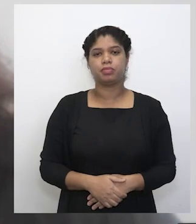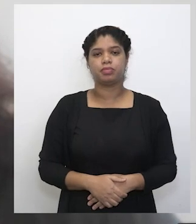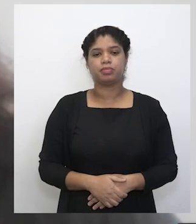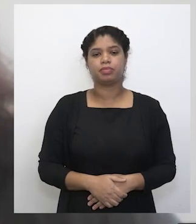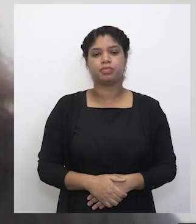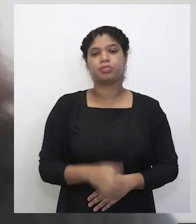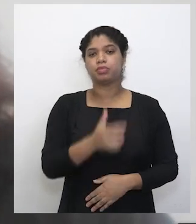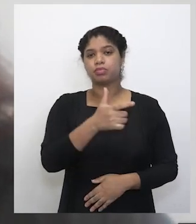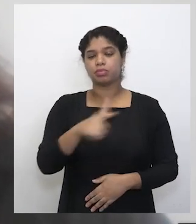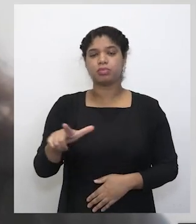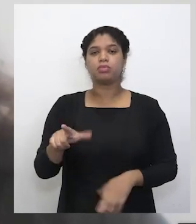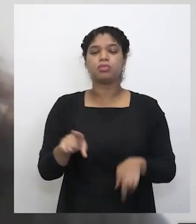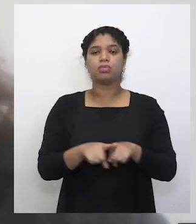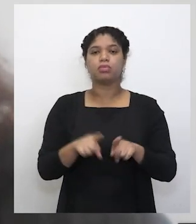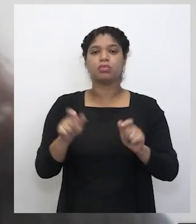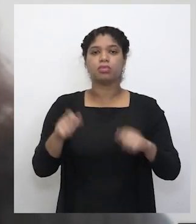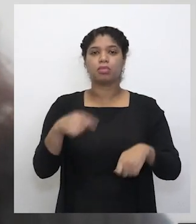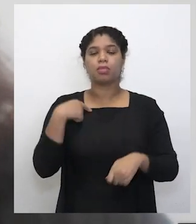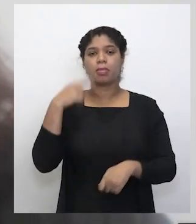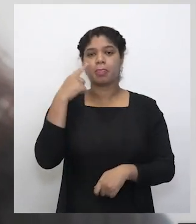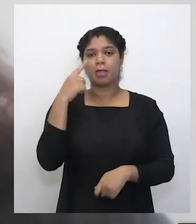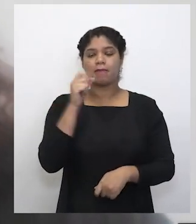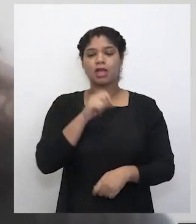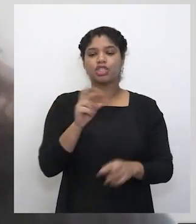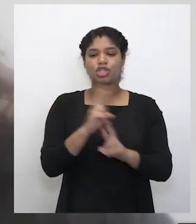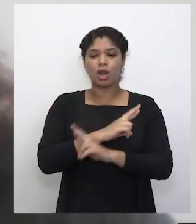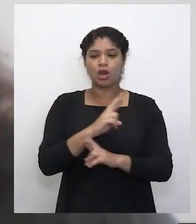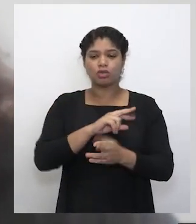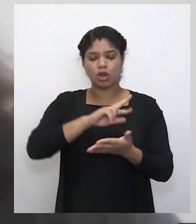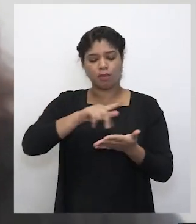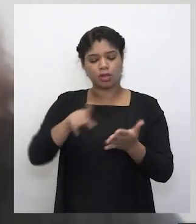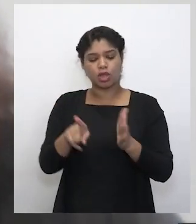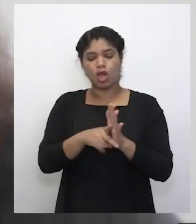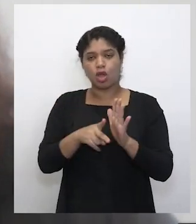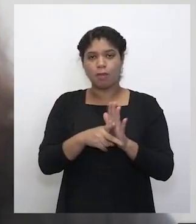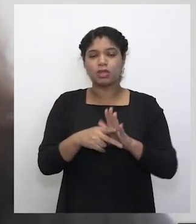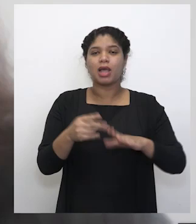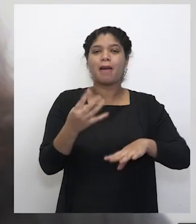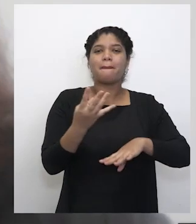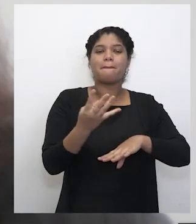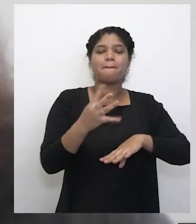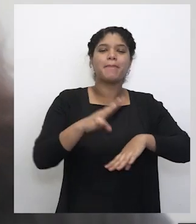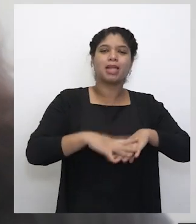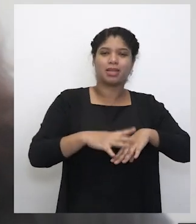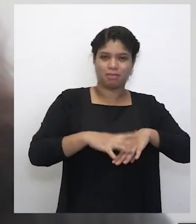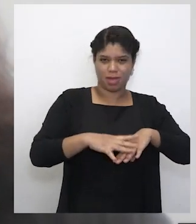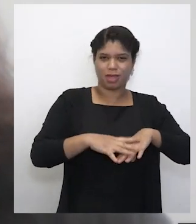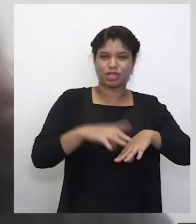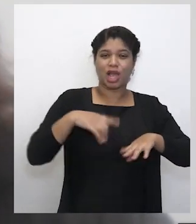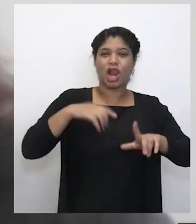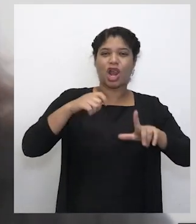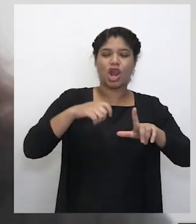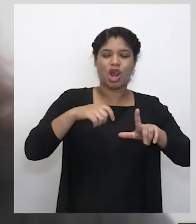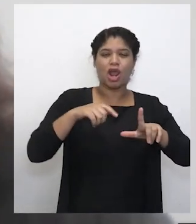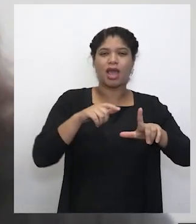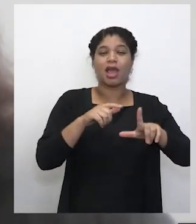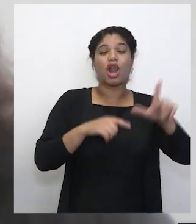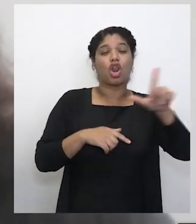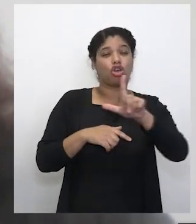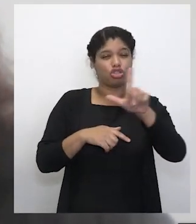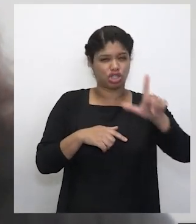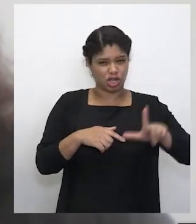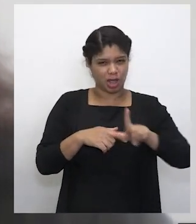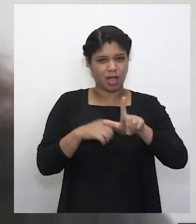ela trabalha, né, a exploração das relações lógicas, matemáticas e números, né, e as